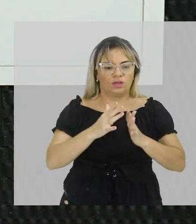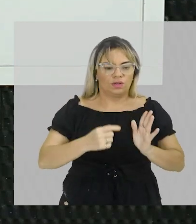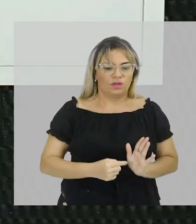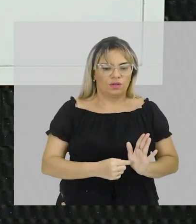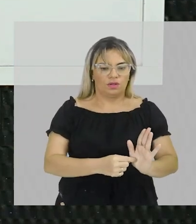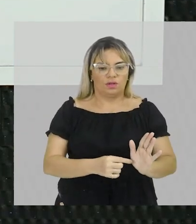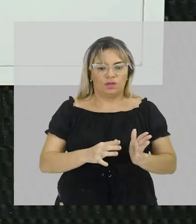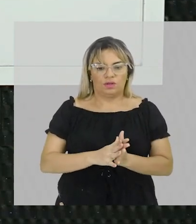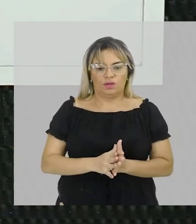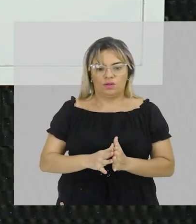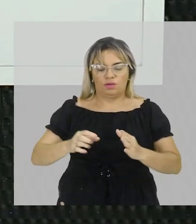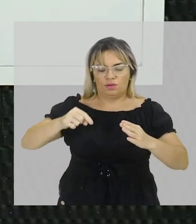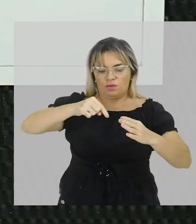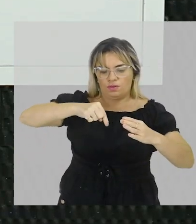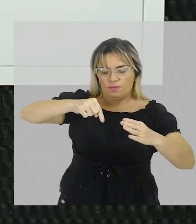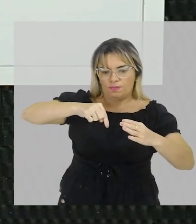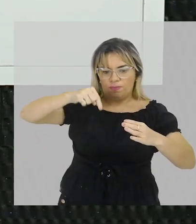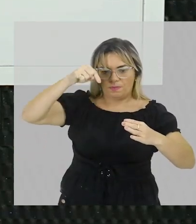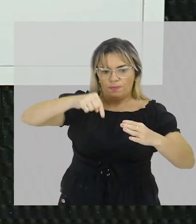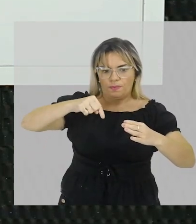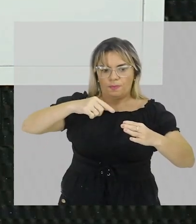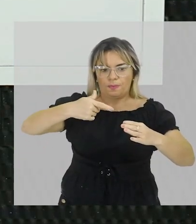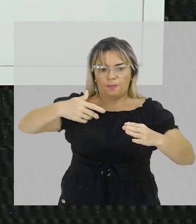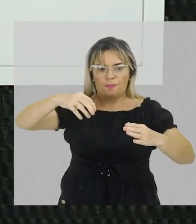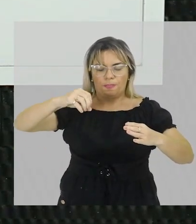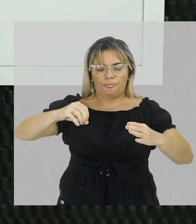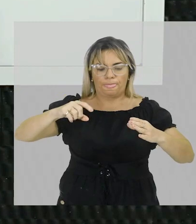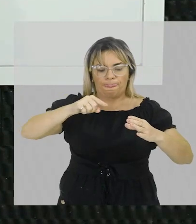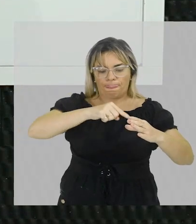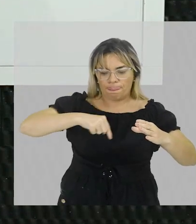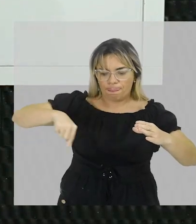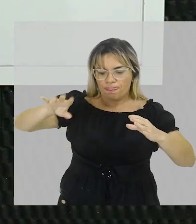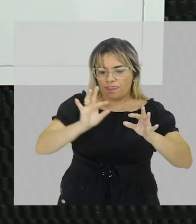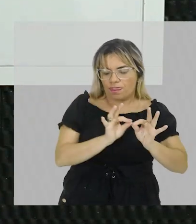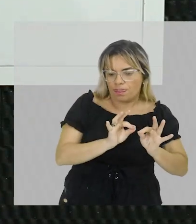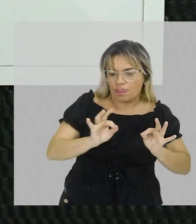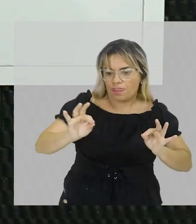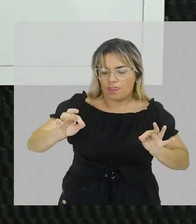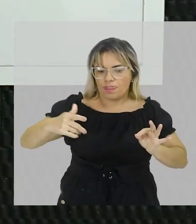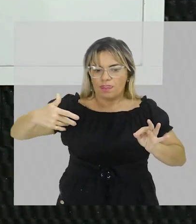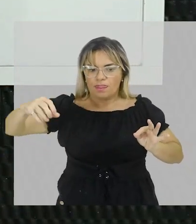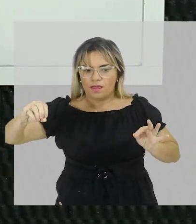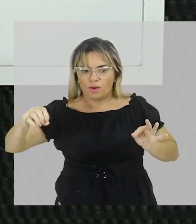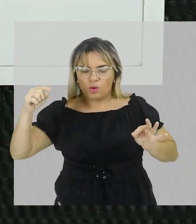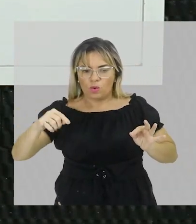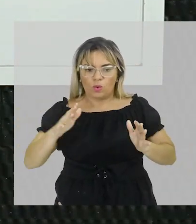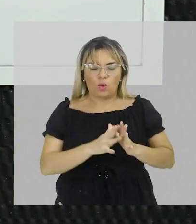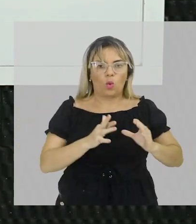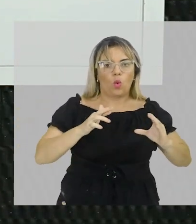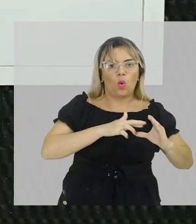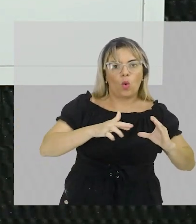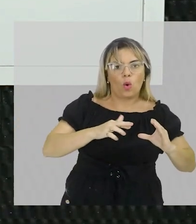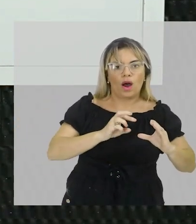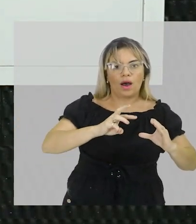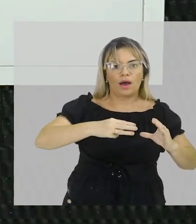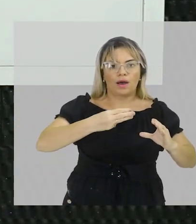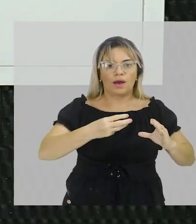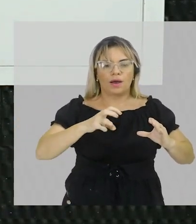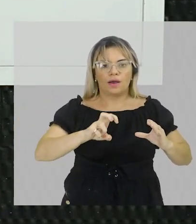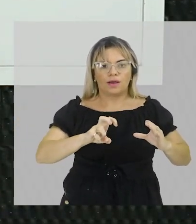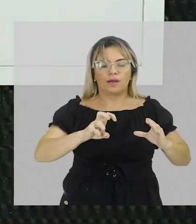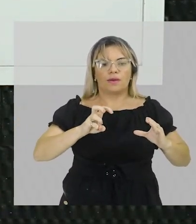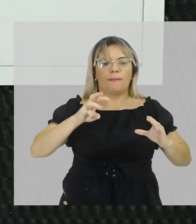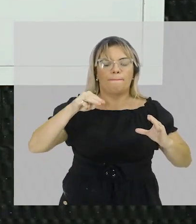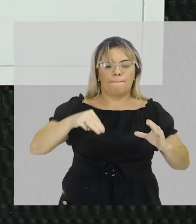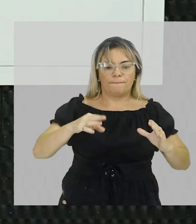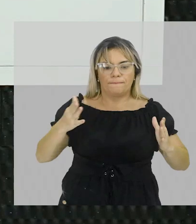aqui ele falou que o diâmetro é de 70. Se o diâmetro é 70, o raio é 35. Então, desse ponto O